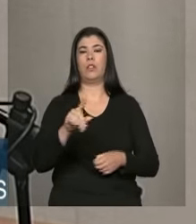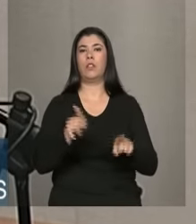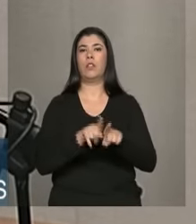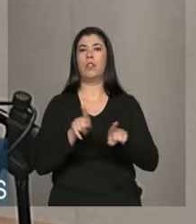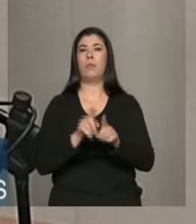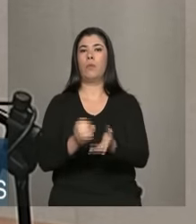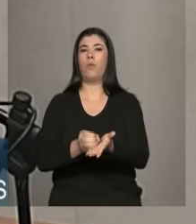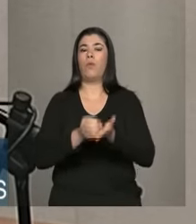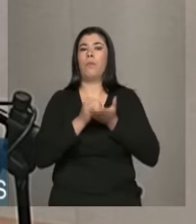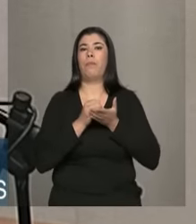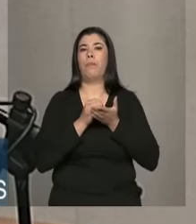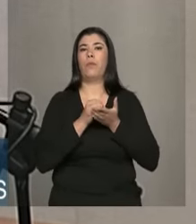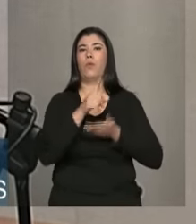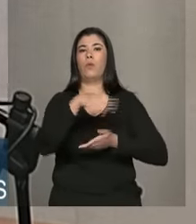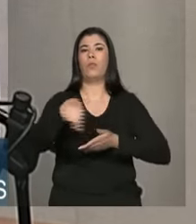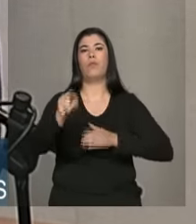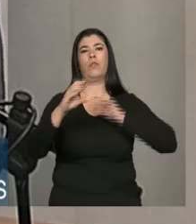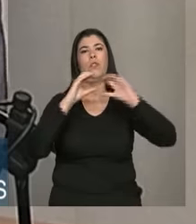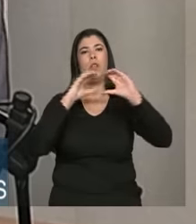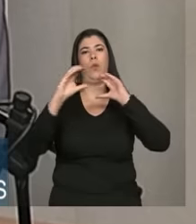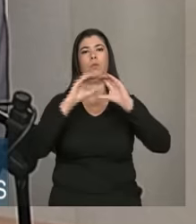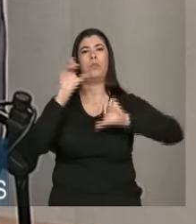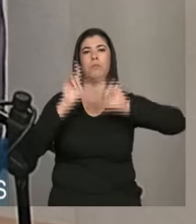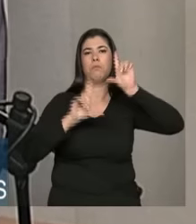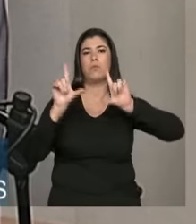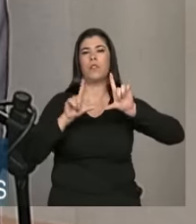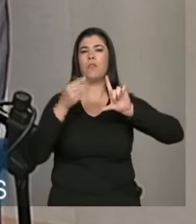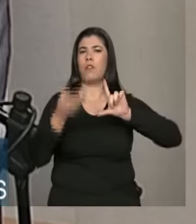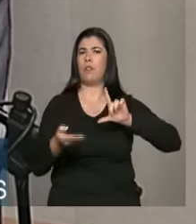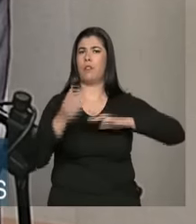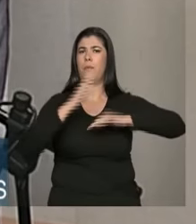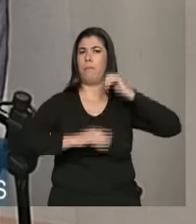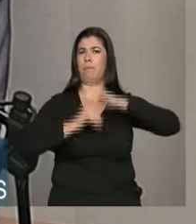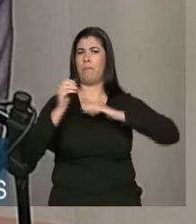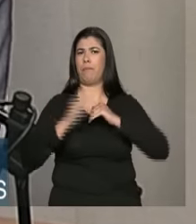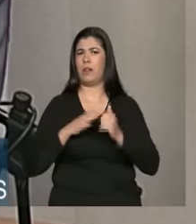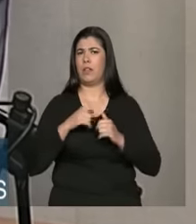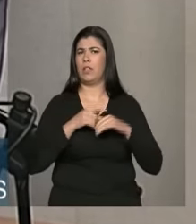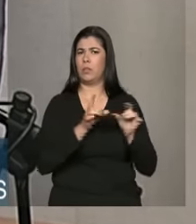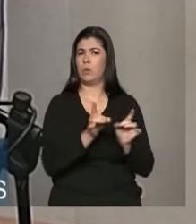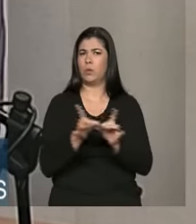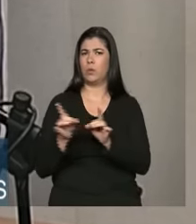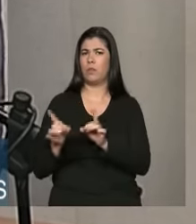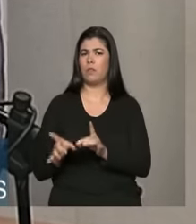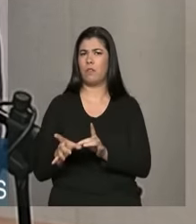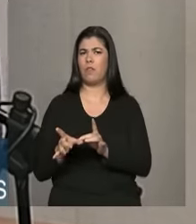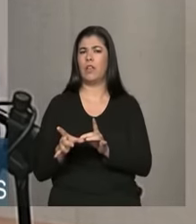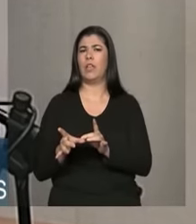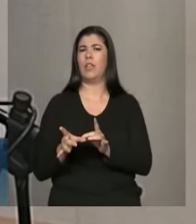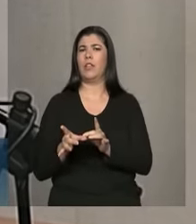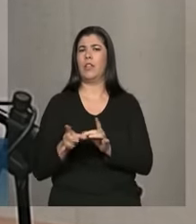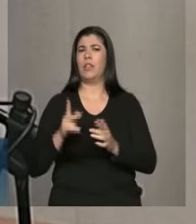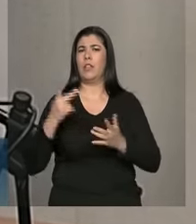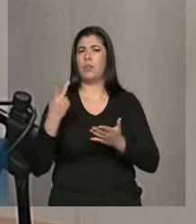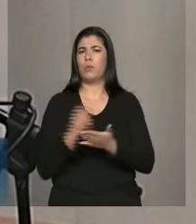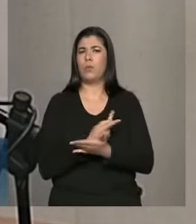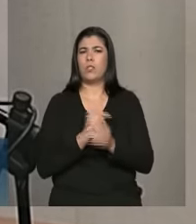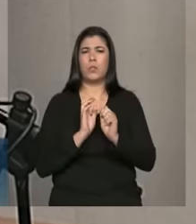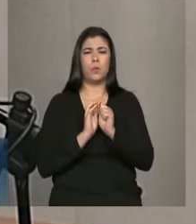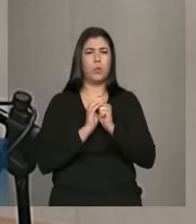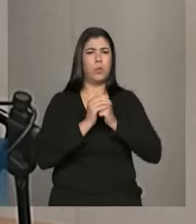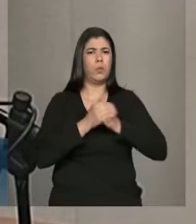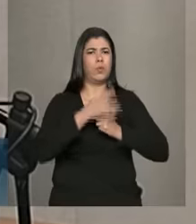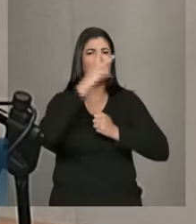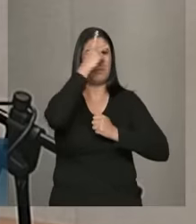comunicação e é indispensável que seja assim ele é um crime que sempre correu no subterrâneos é um crime que as